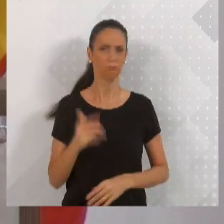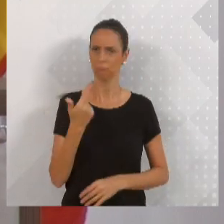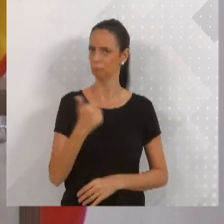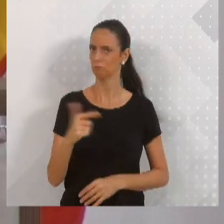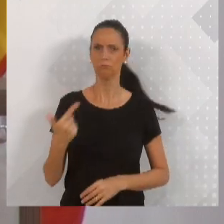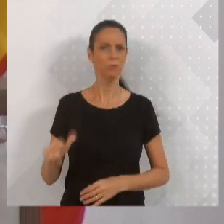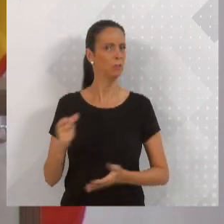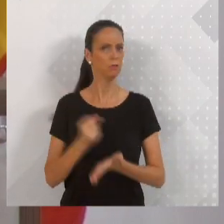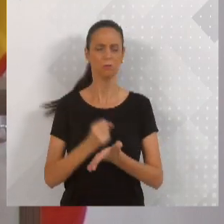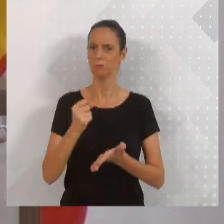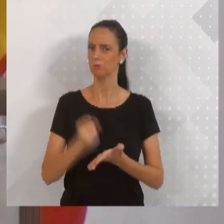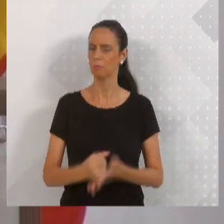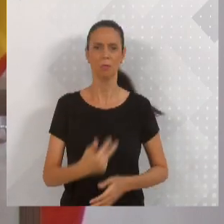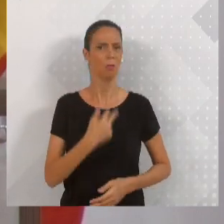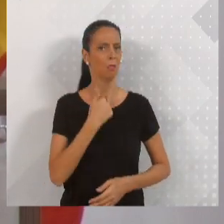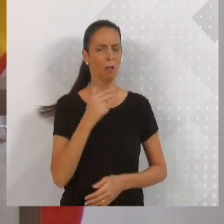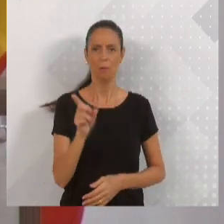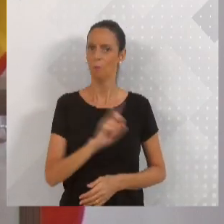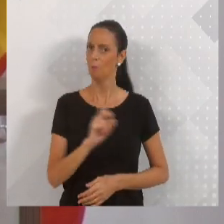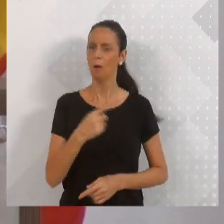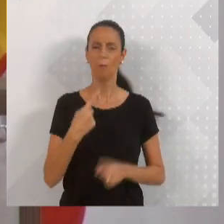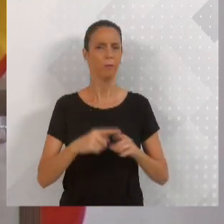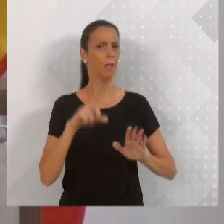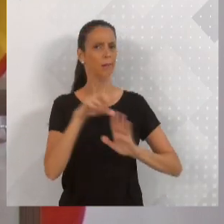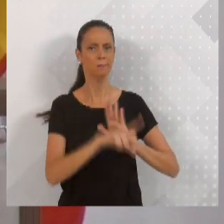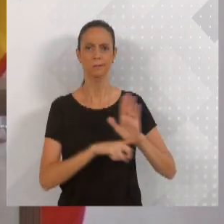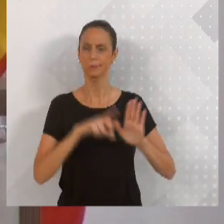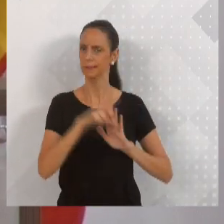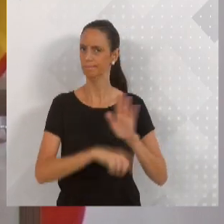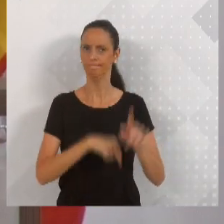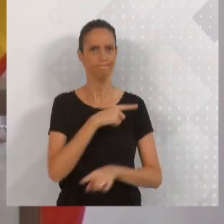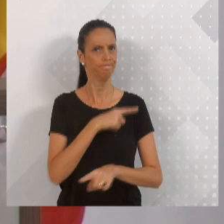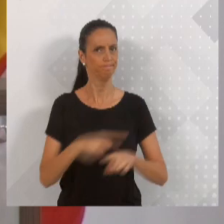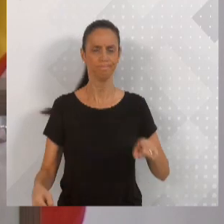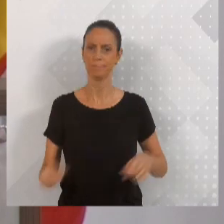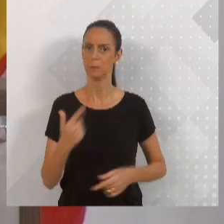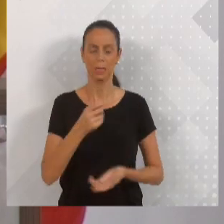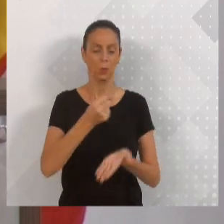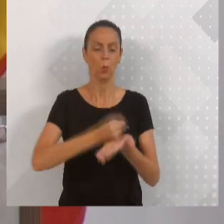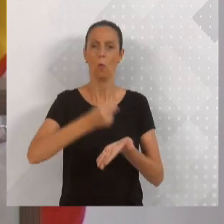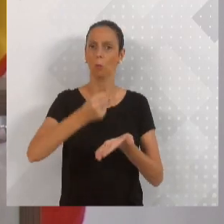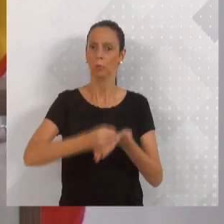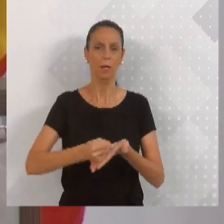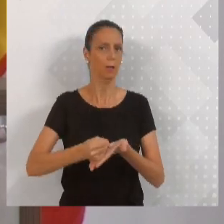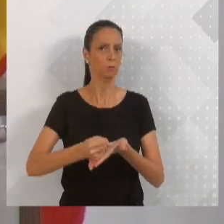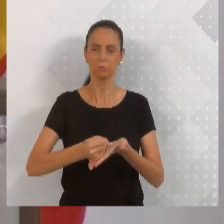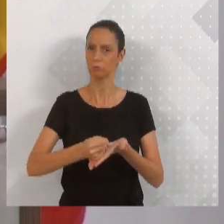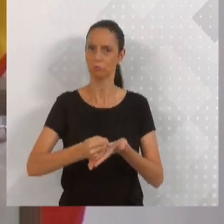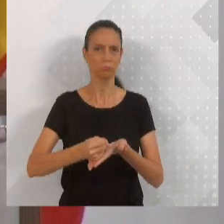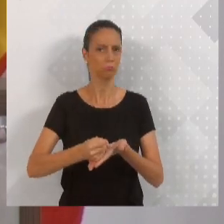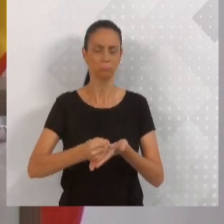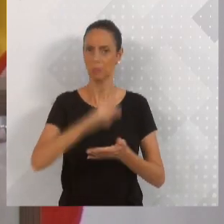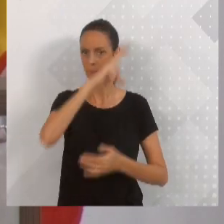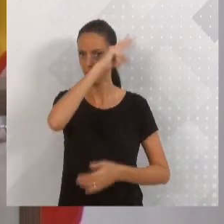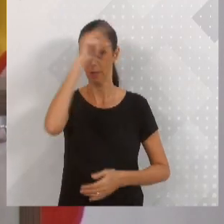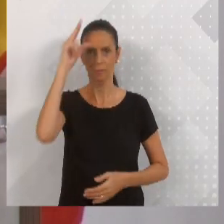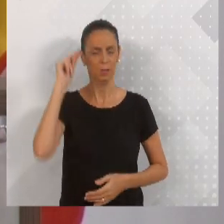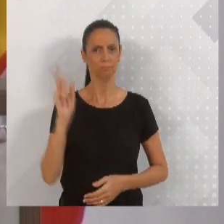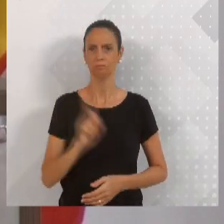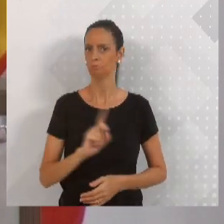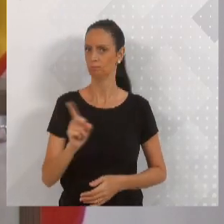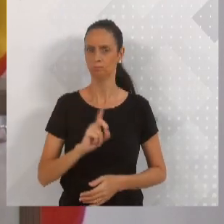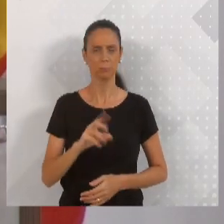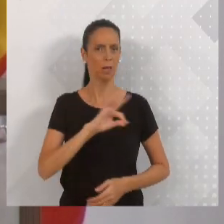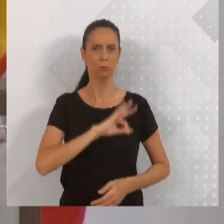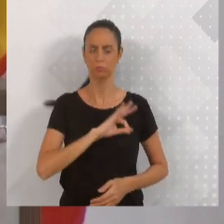né não poderia existir até porque a legislação não permitiria isso então não existe um contrato eh da prefeitura com a